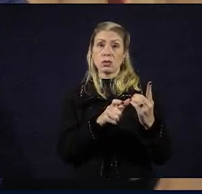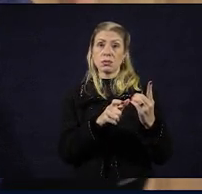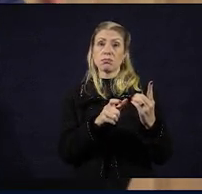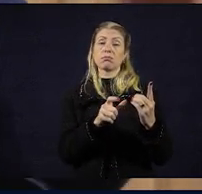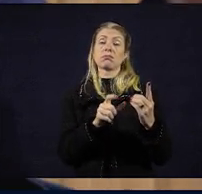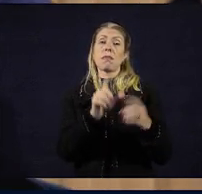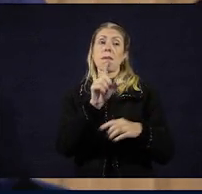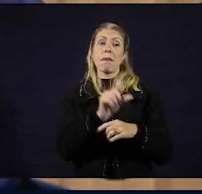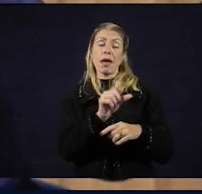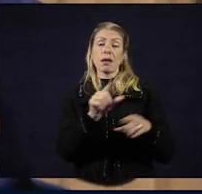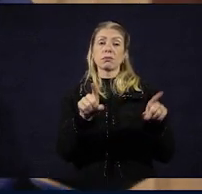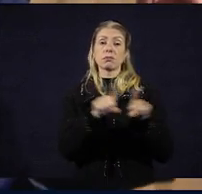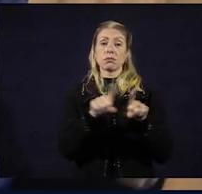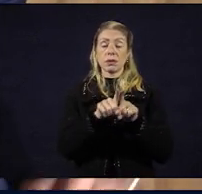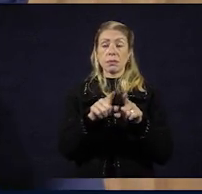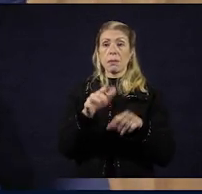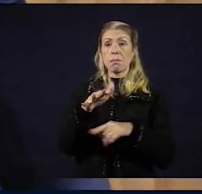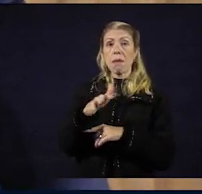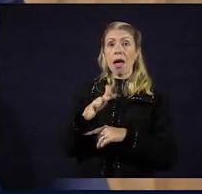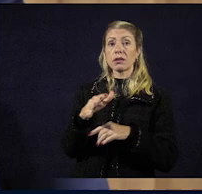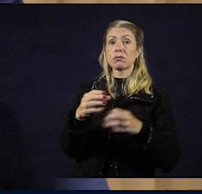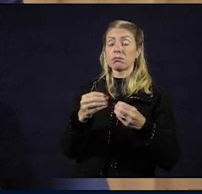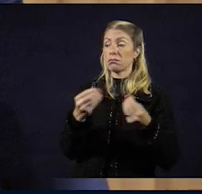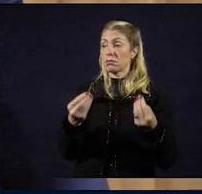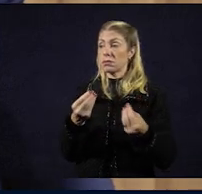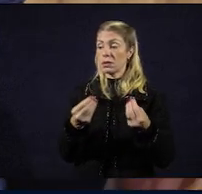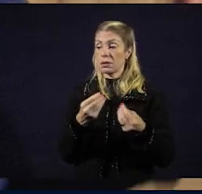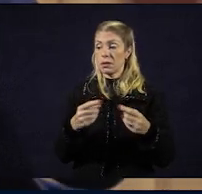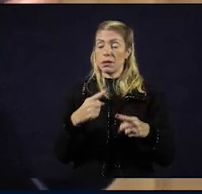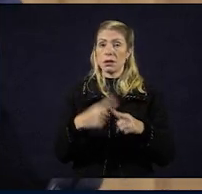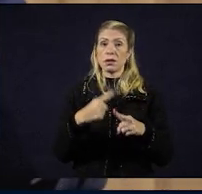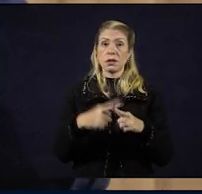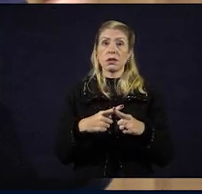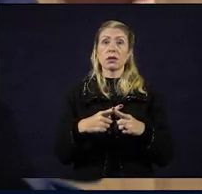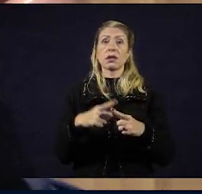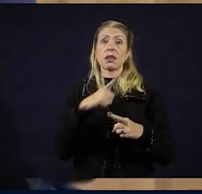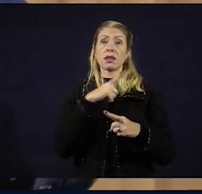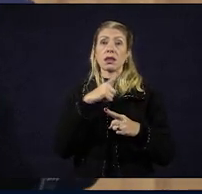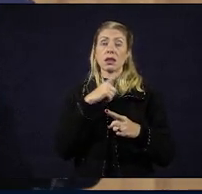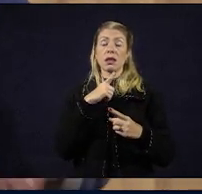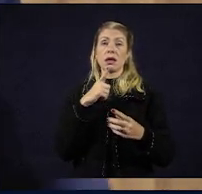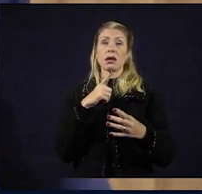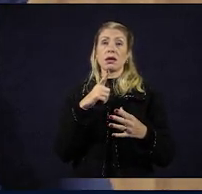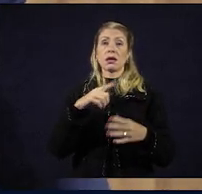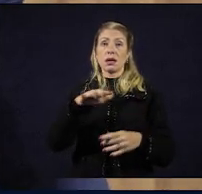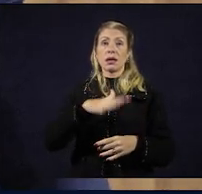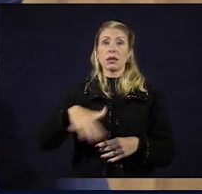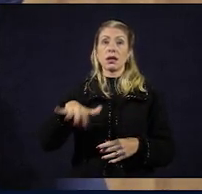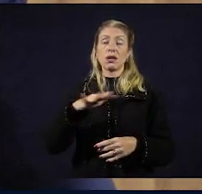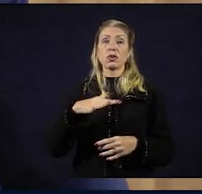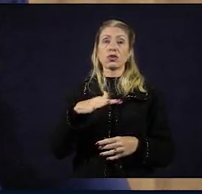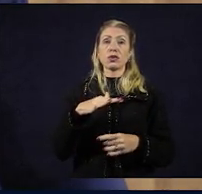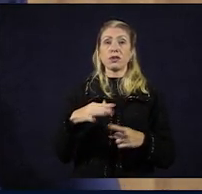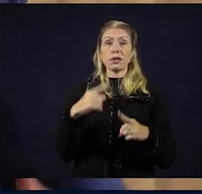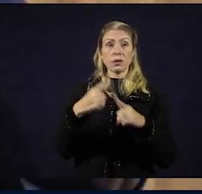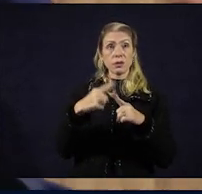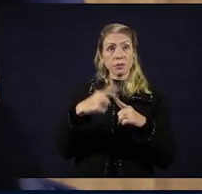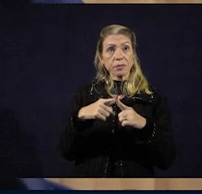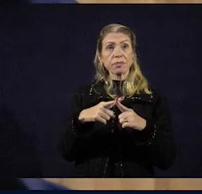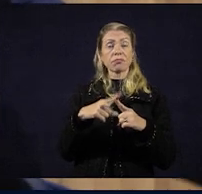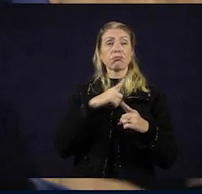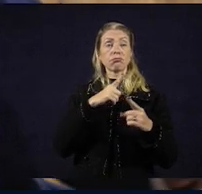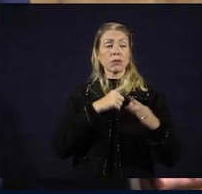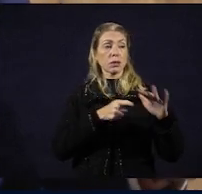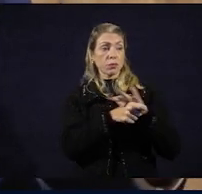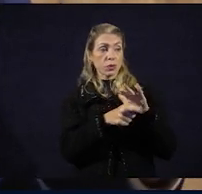a indústria atende o muito grande e nós concentramos categorias e produtores fabricantes